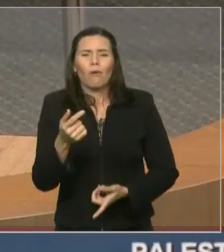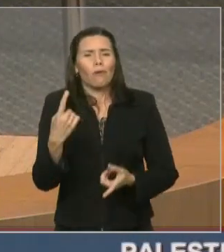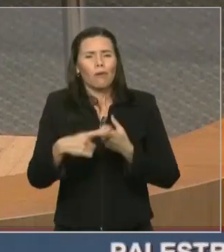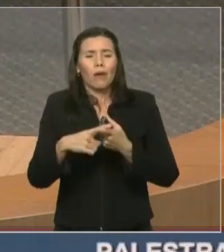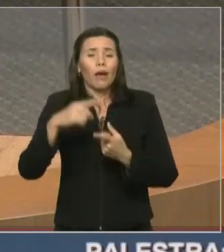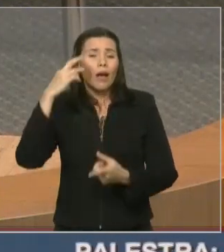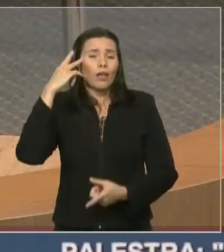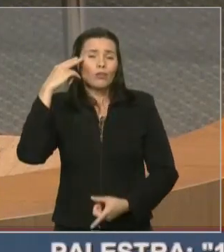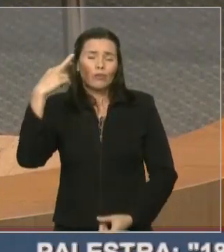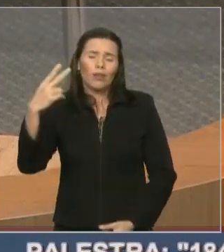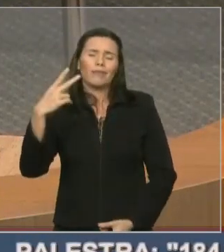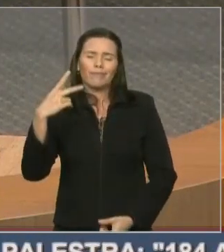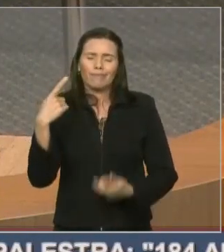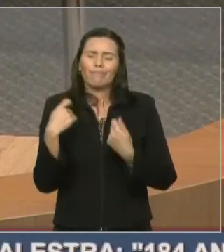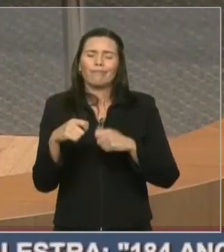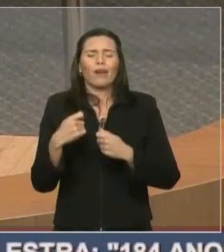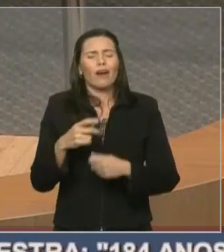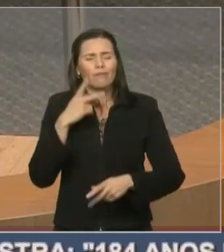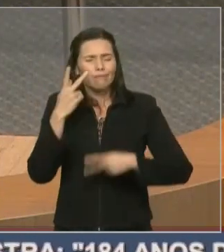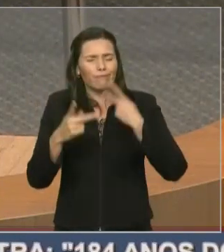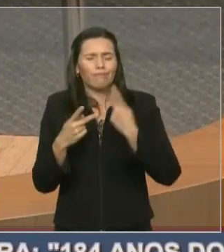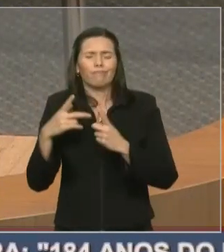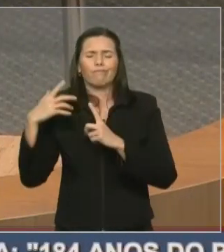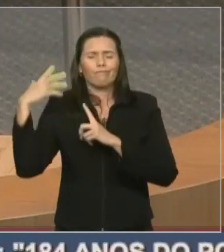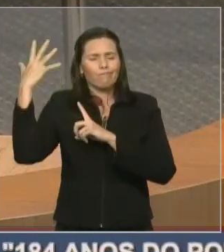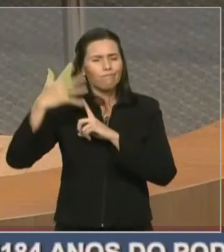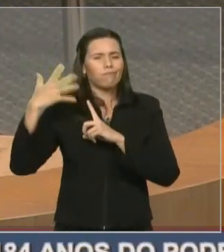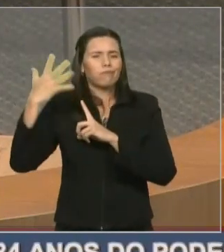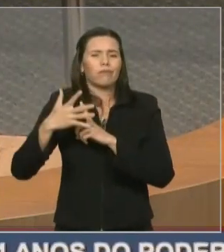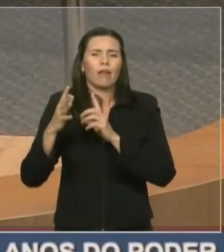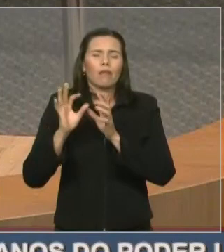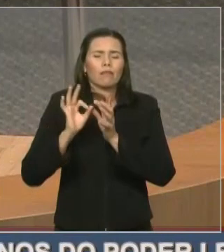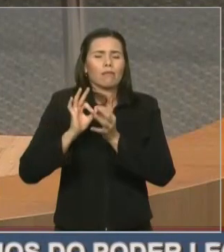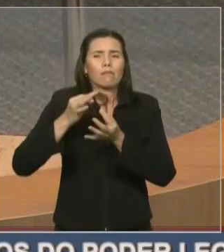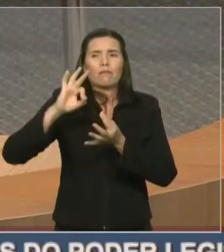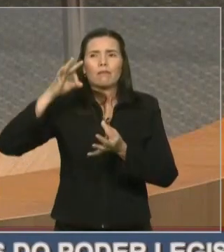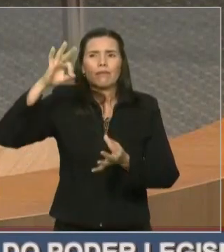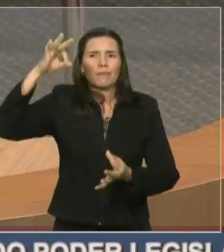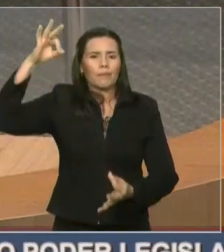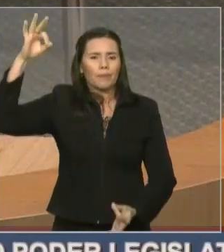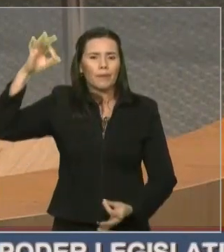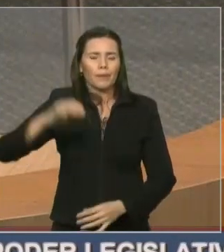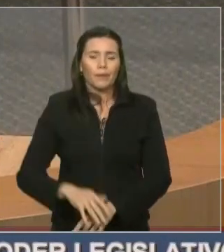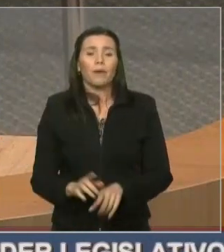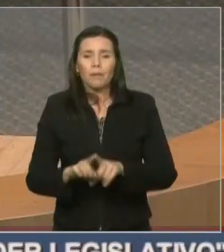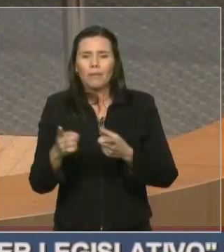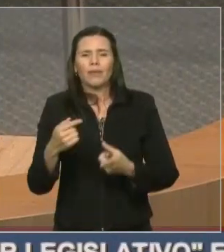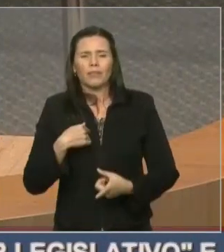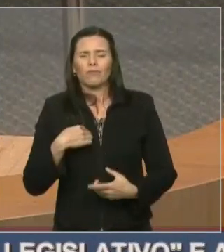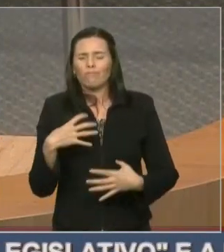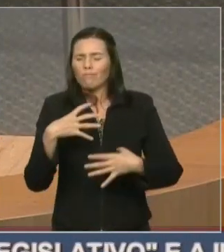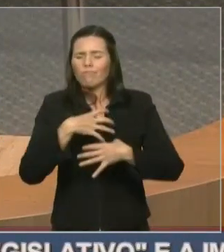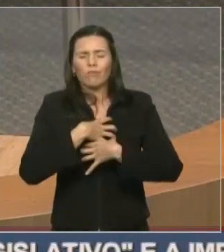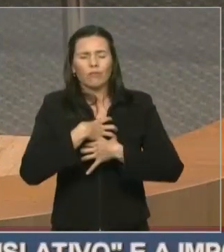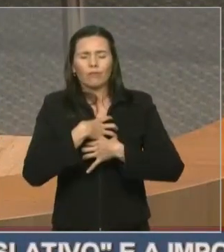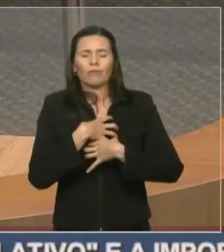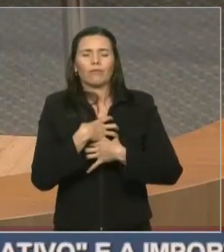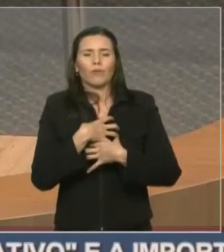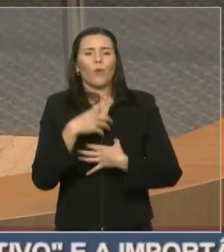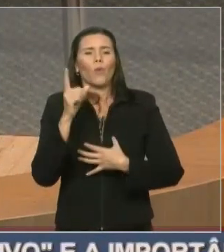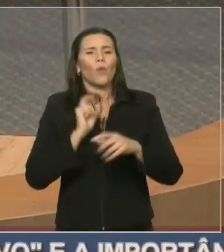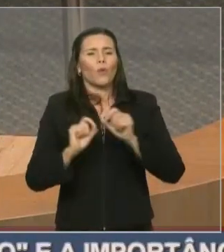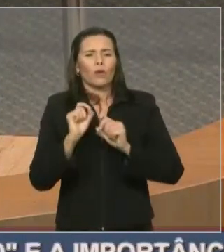Mas creio que esse velho sai aqui hoje dessa canoa revigorado. Sei de que